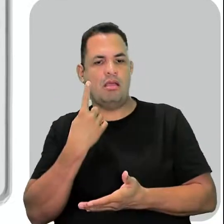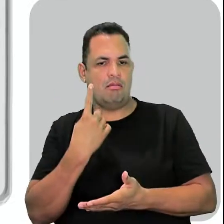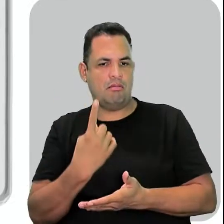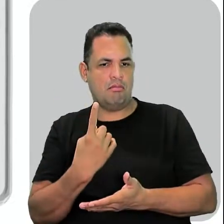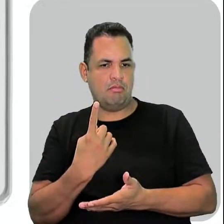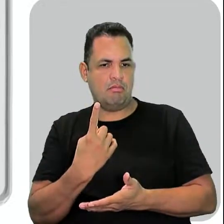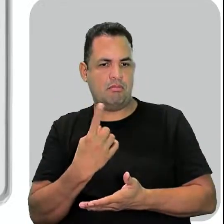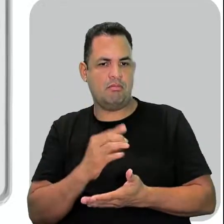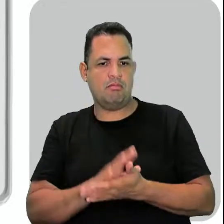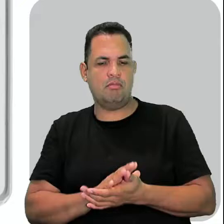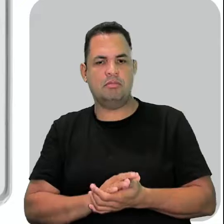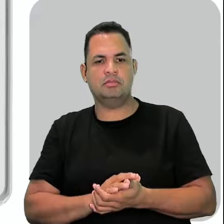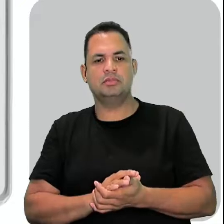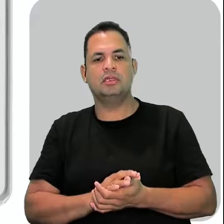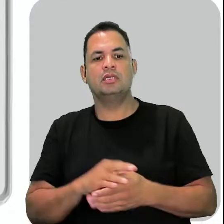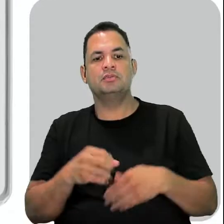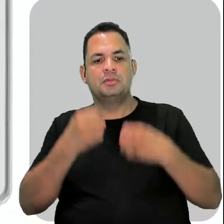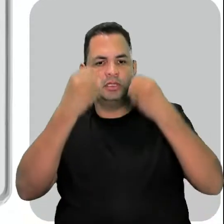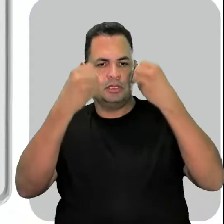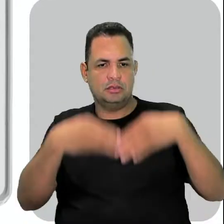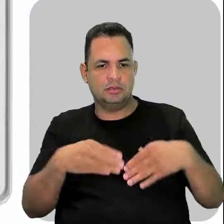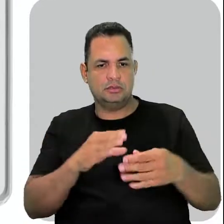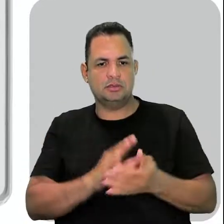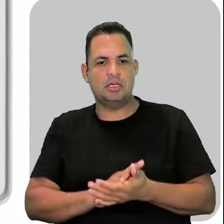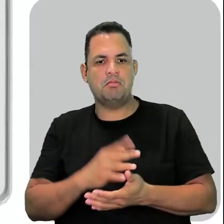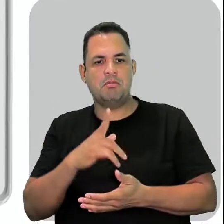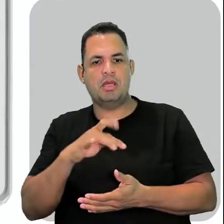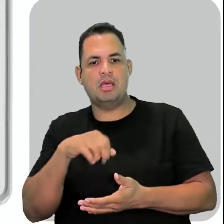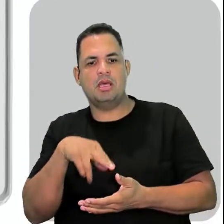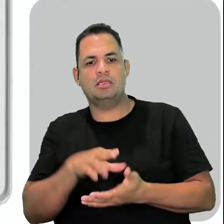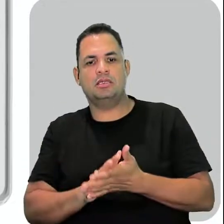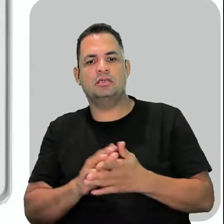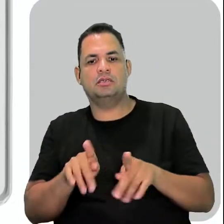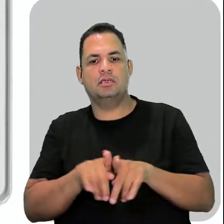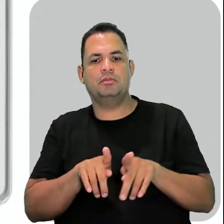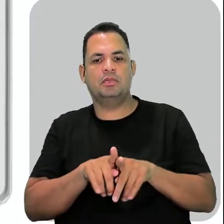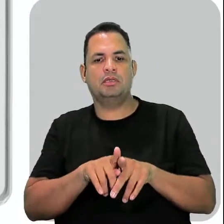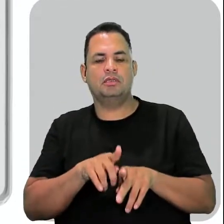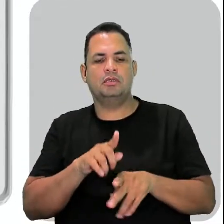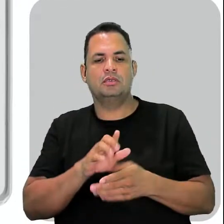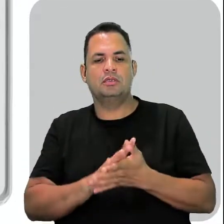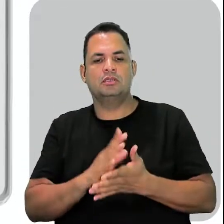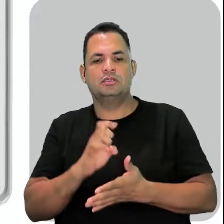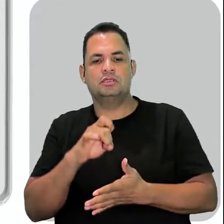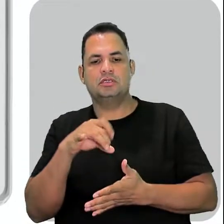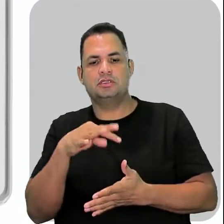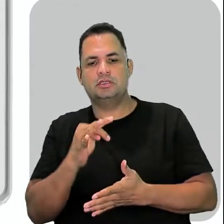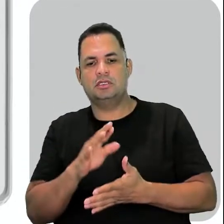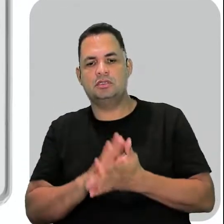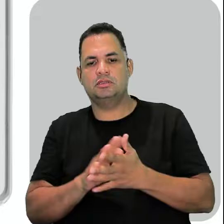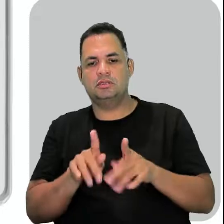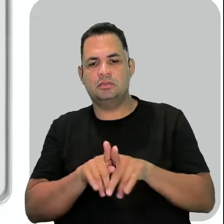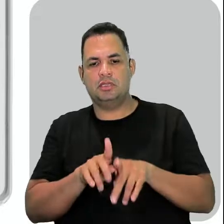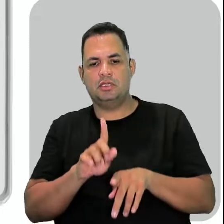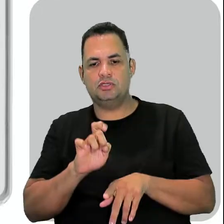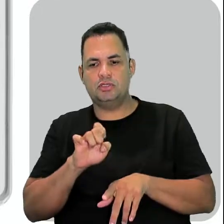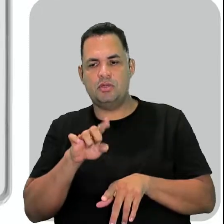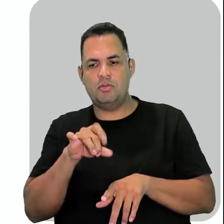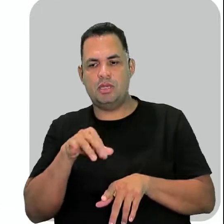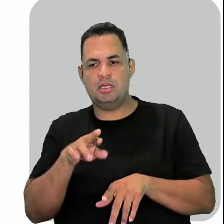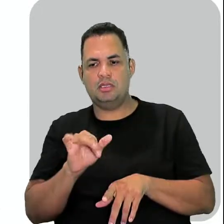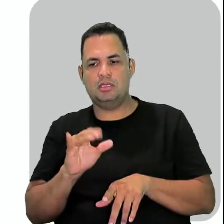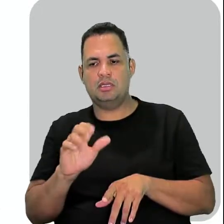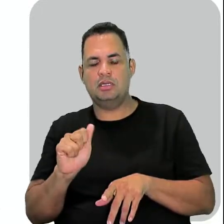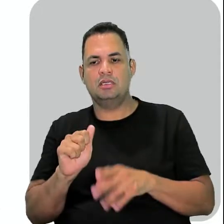nós falamos sobre a isomeria plana e a isomeria cis-trans, que também é conhecida como isomeria